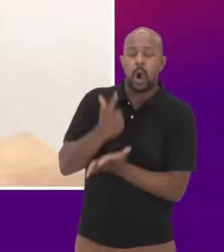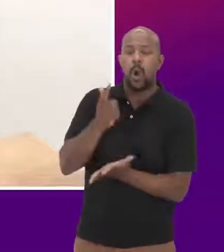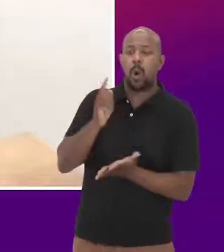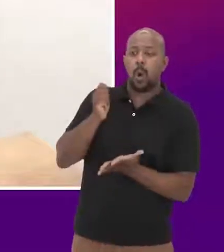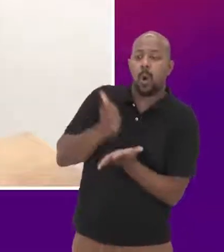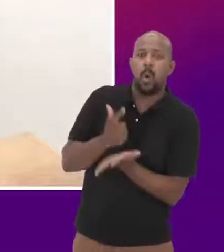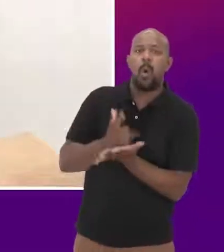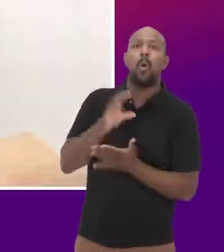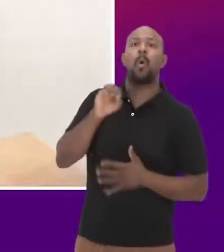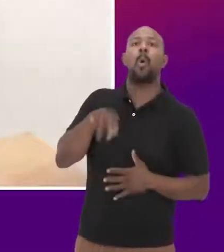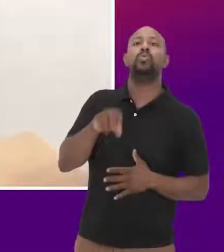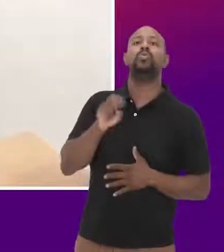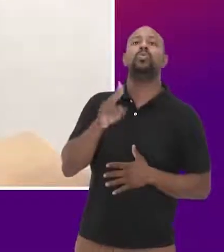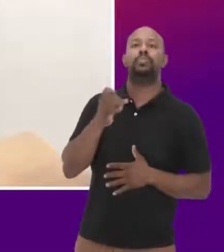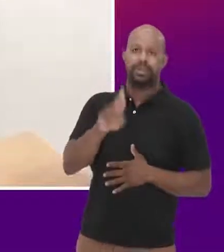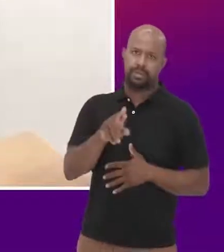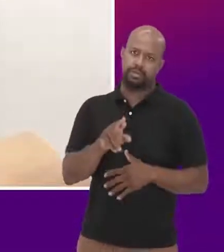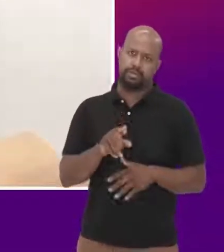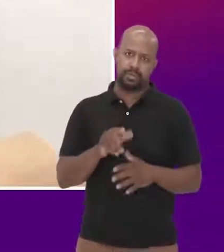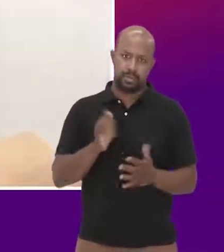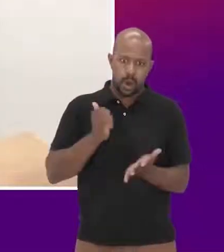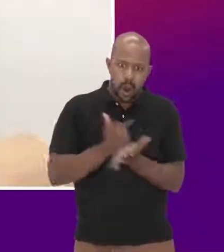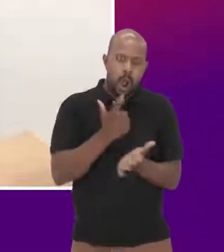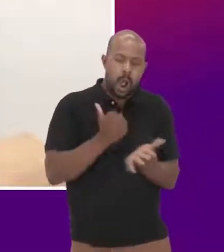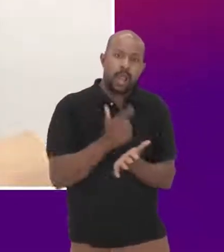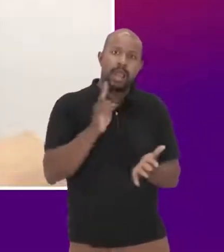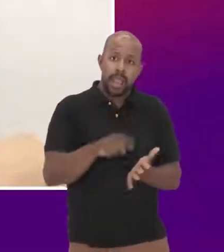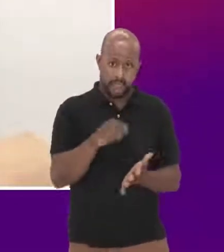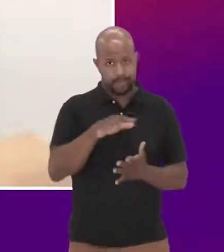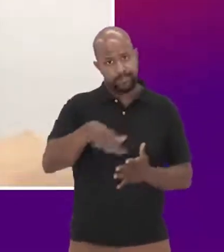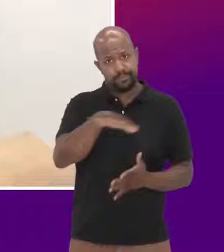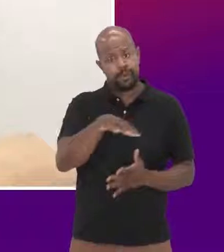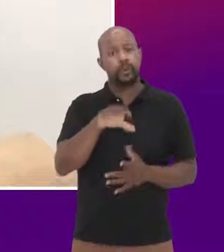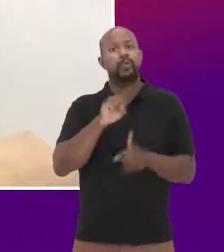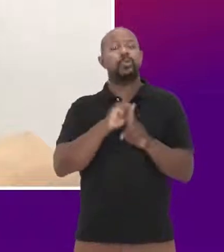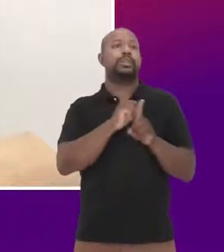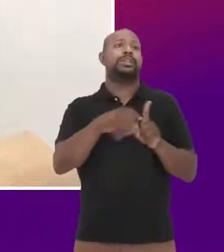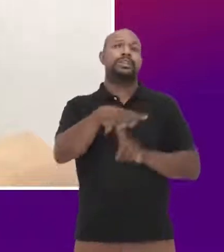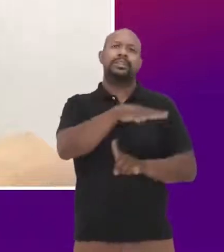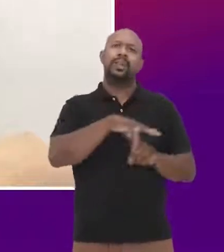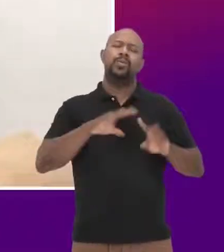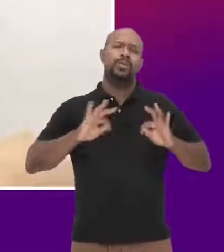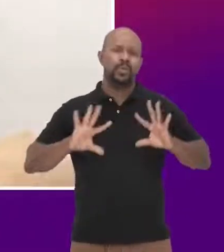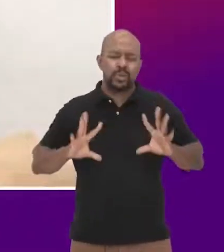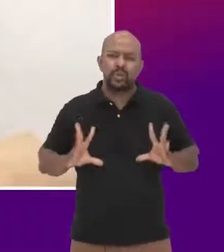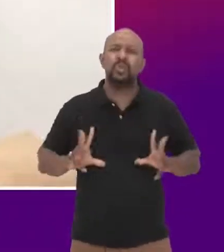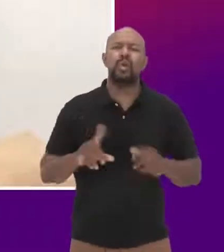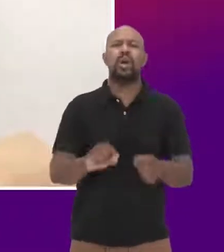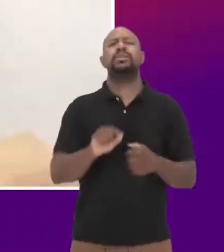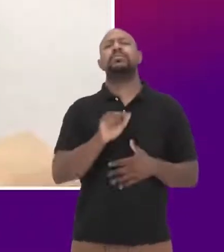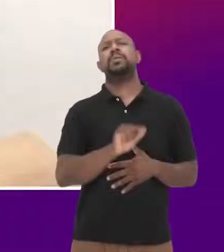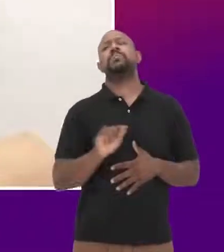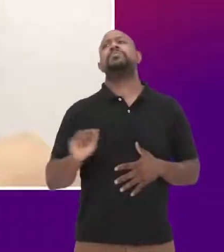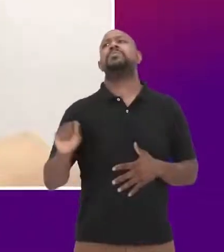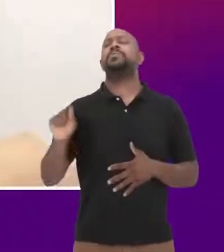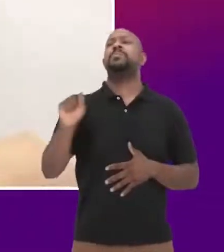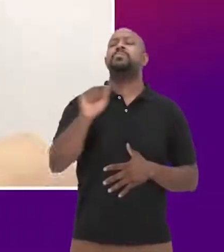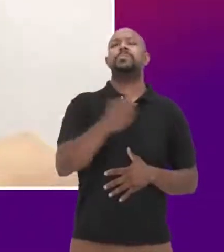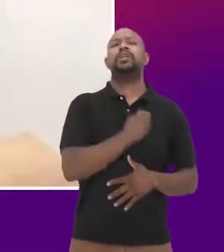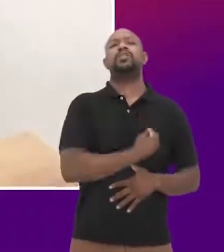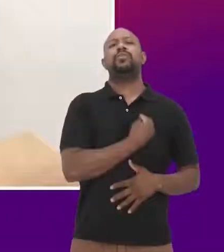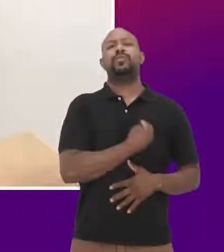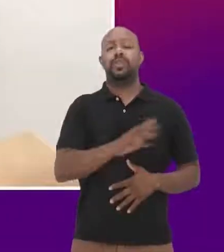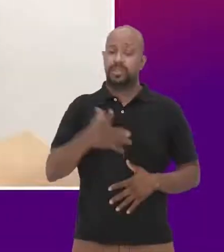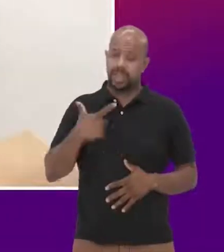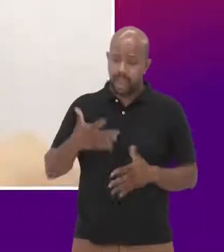O consumo ele é um fato social total em todas as nossas áreas de vida,